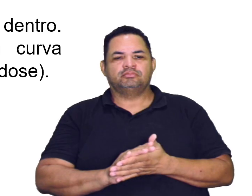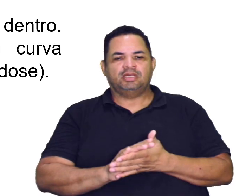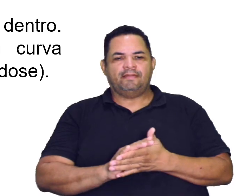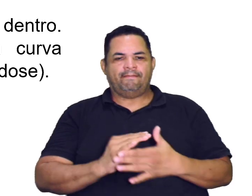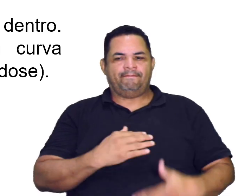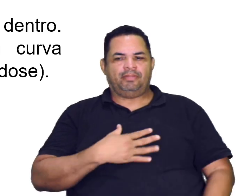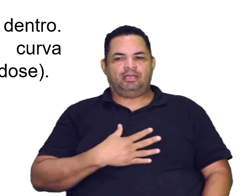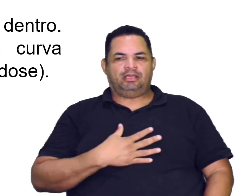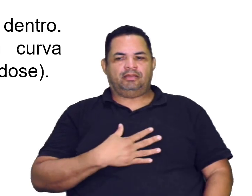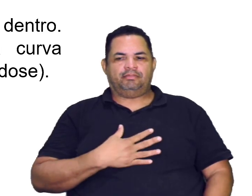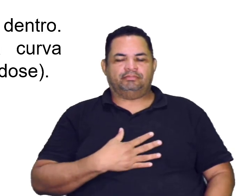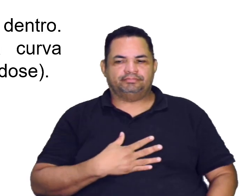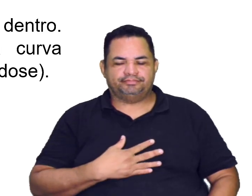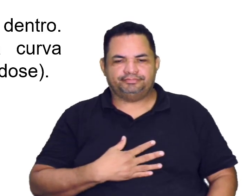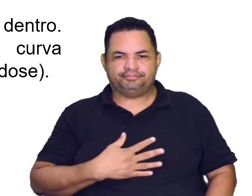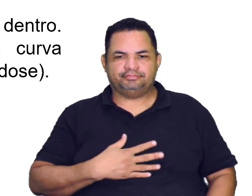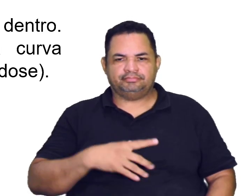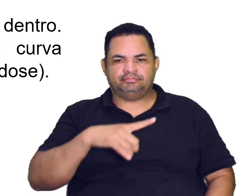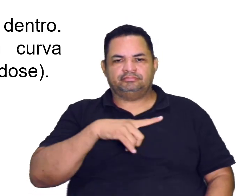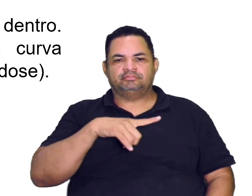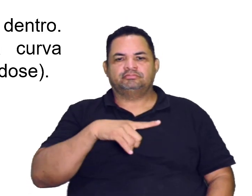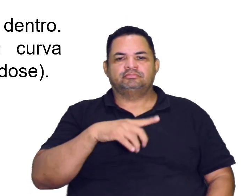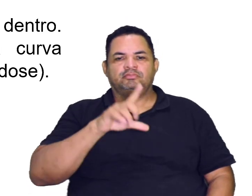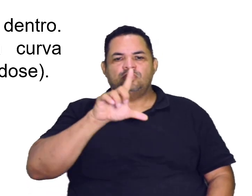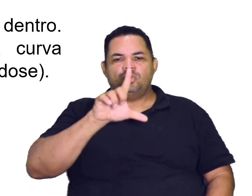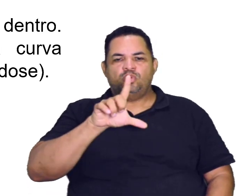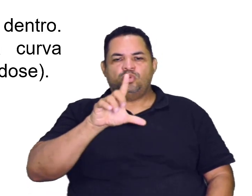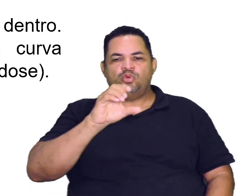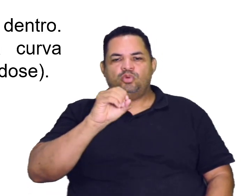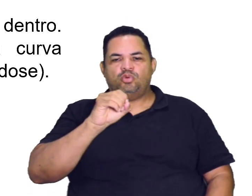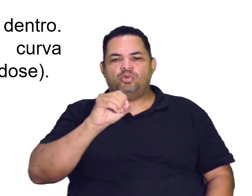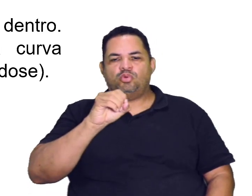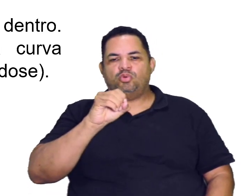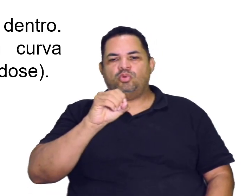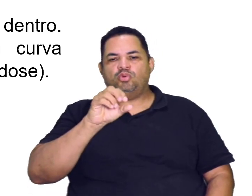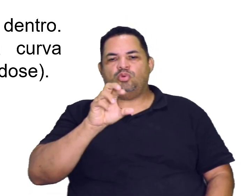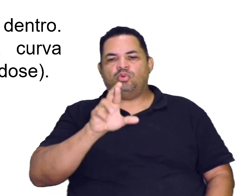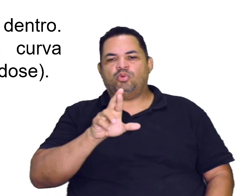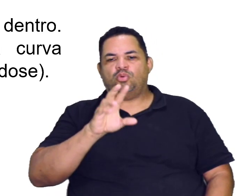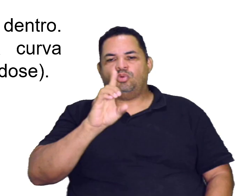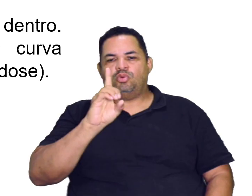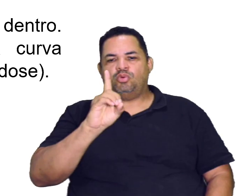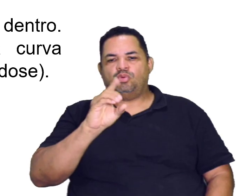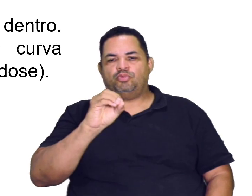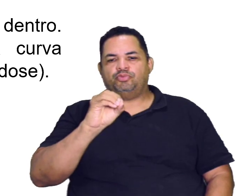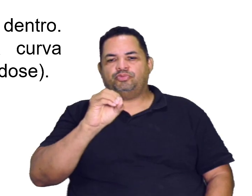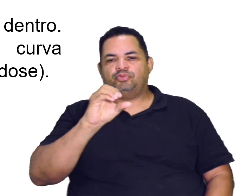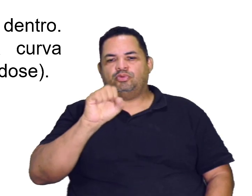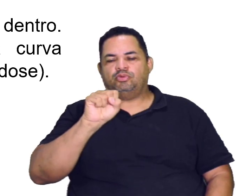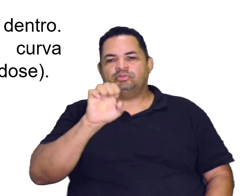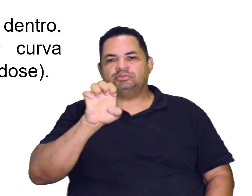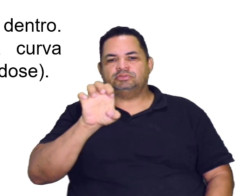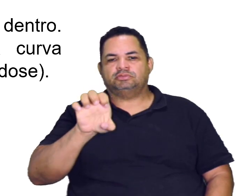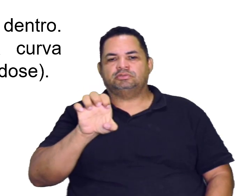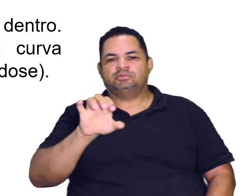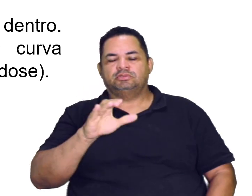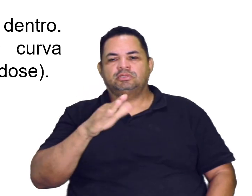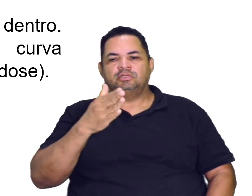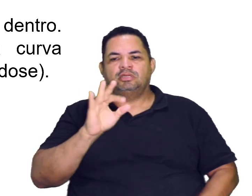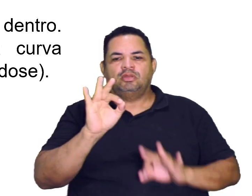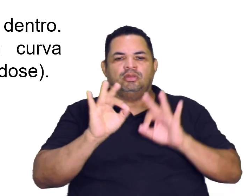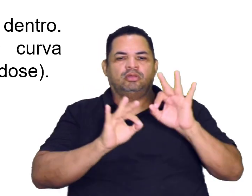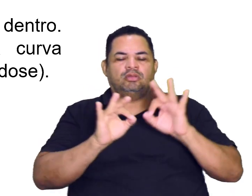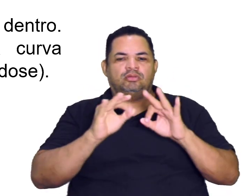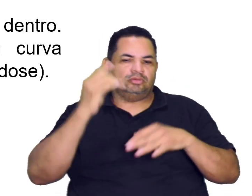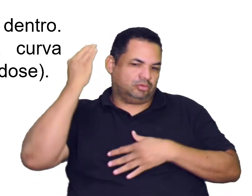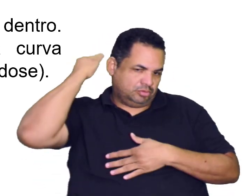coluna lombar, e aí eu chamo de lordose, tá? Quando eu tenho um aumento dessa curva inferior